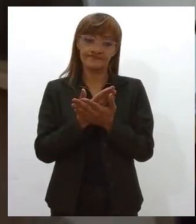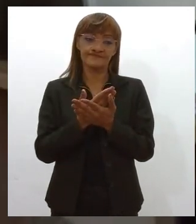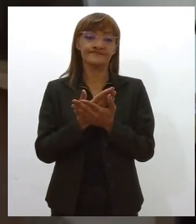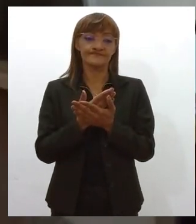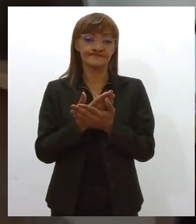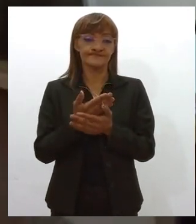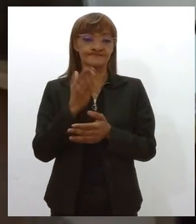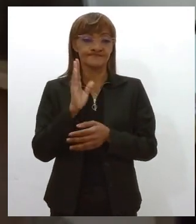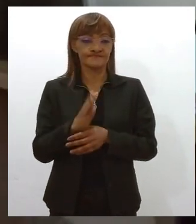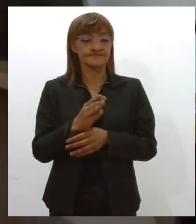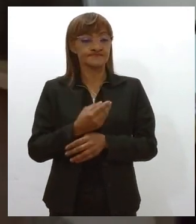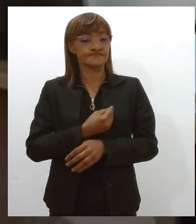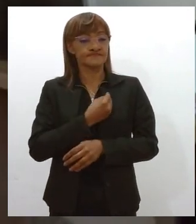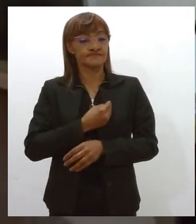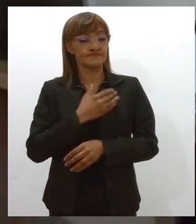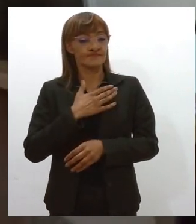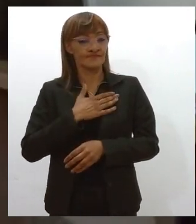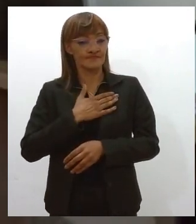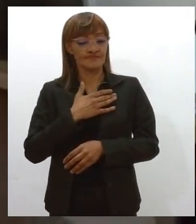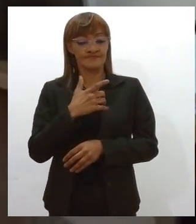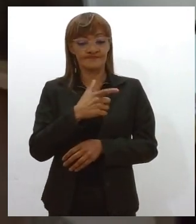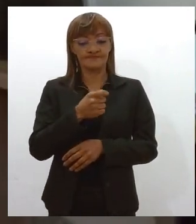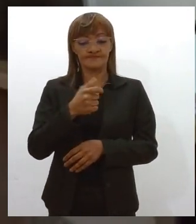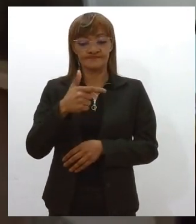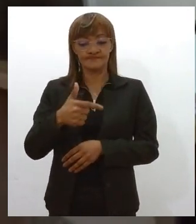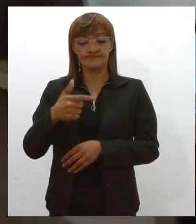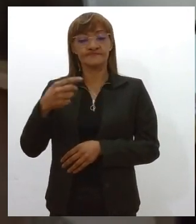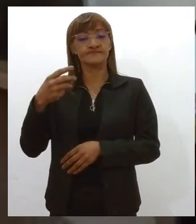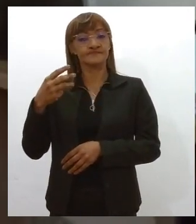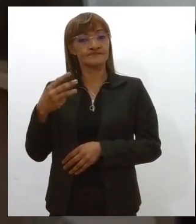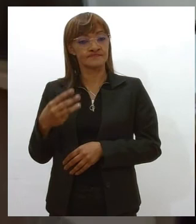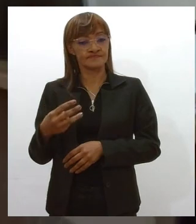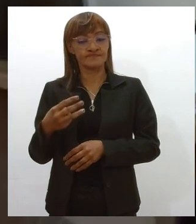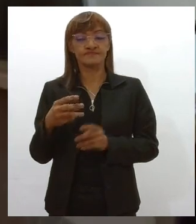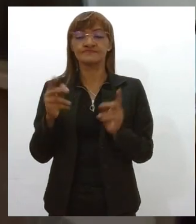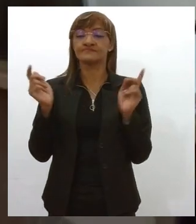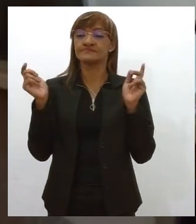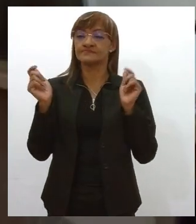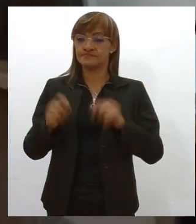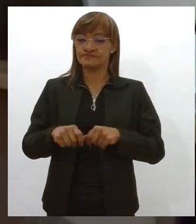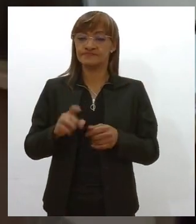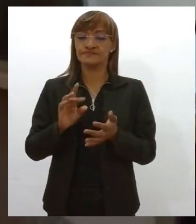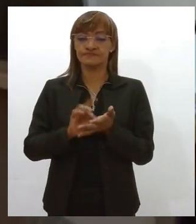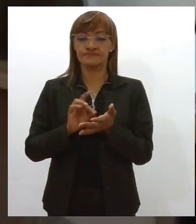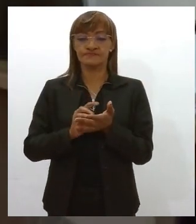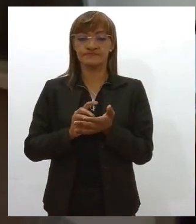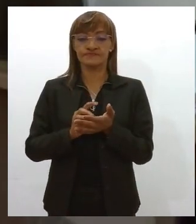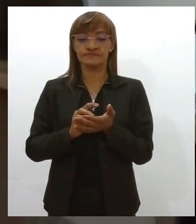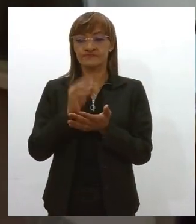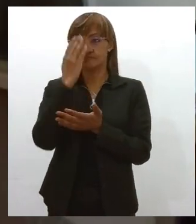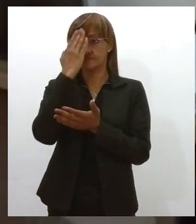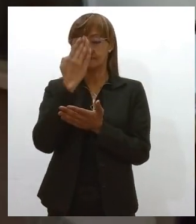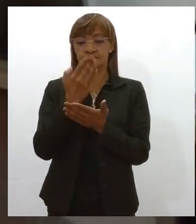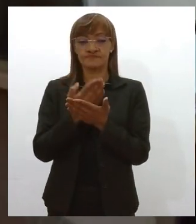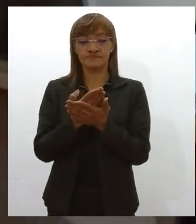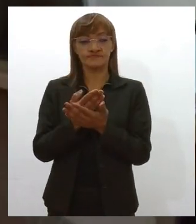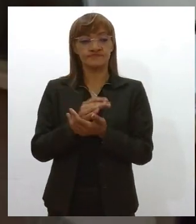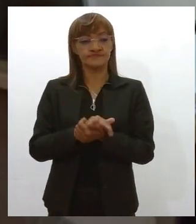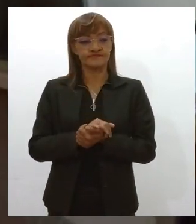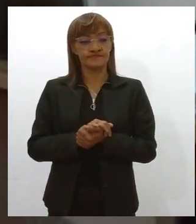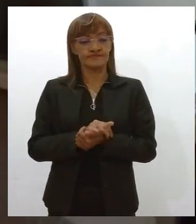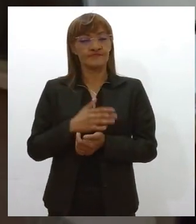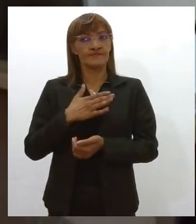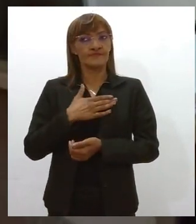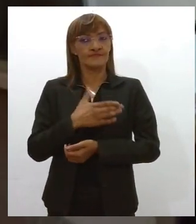mim para que em 2023 eu assuma, eu possa, realmente eu acredito em uma coisa. Meu filho mais velho, ele